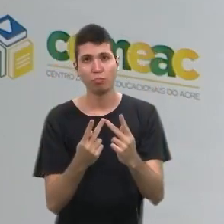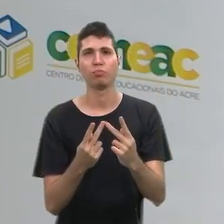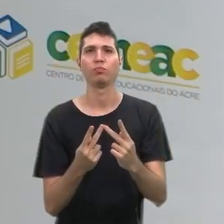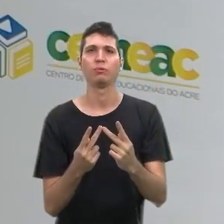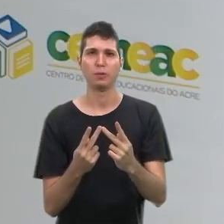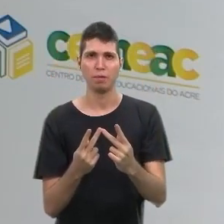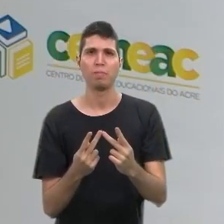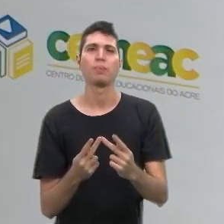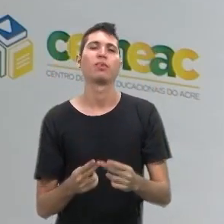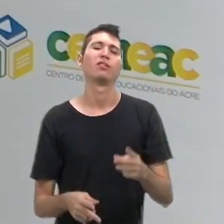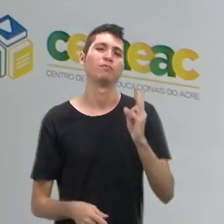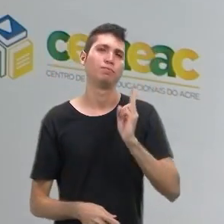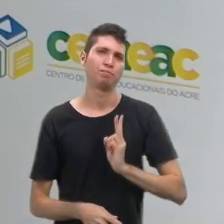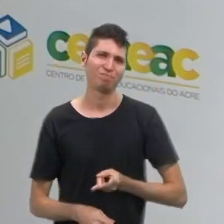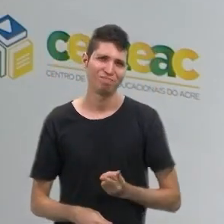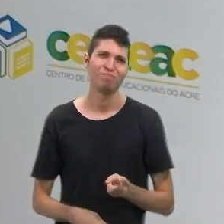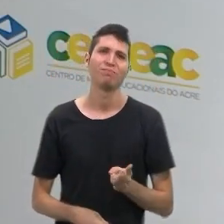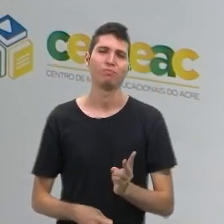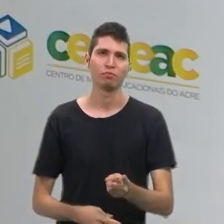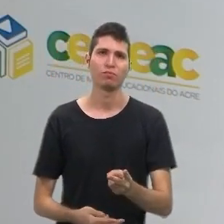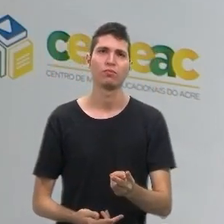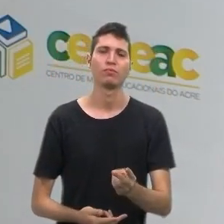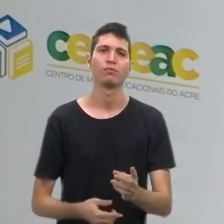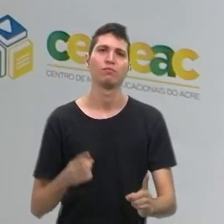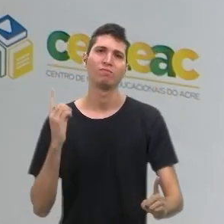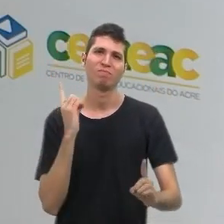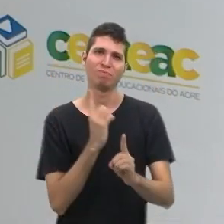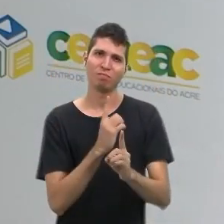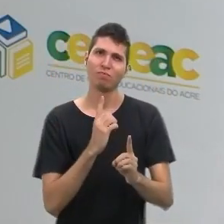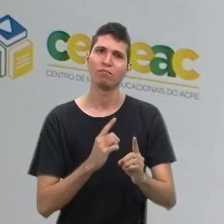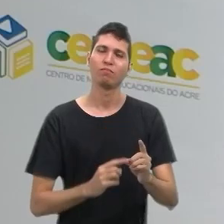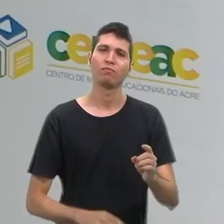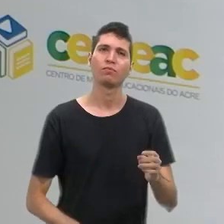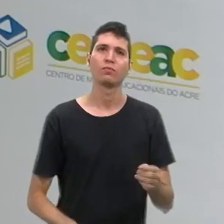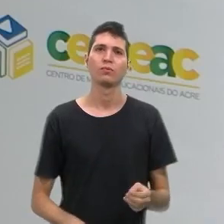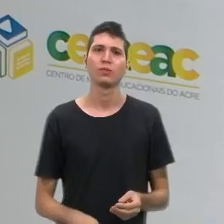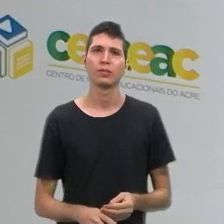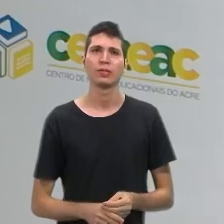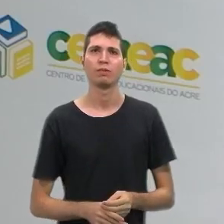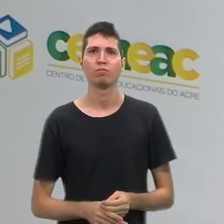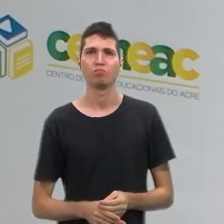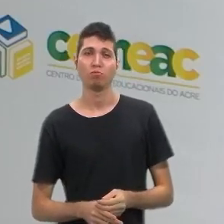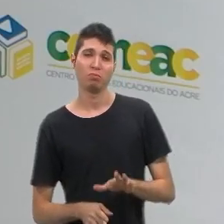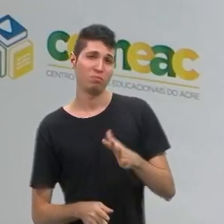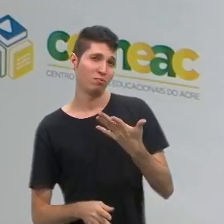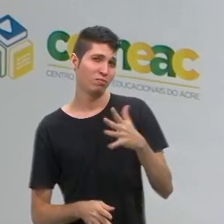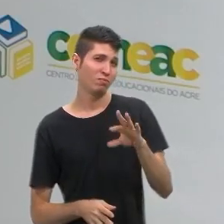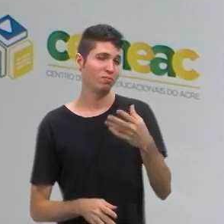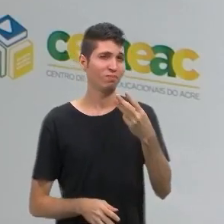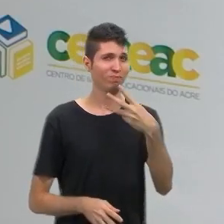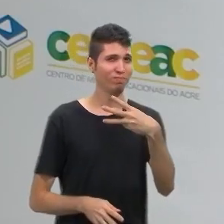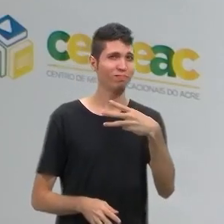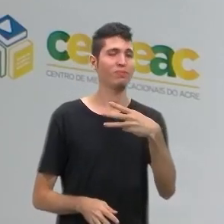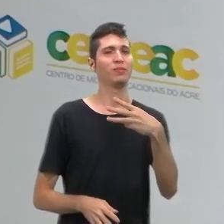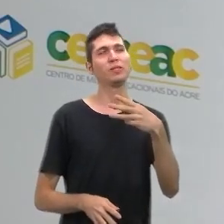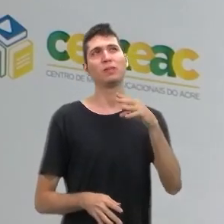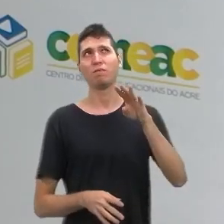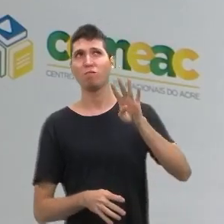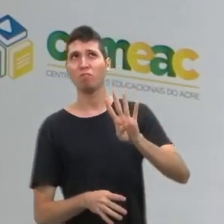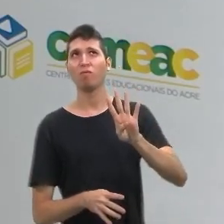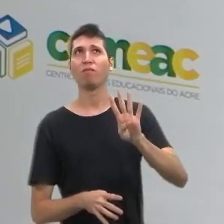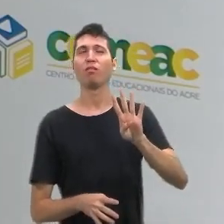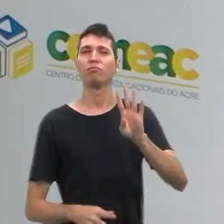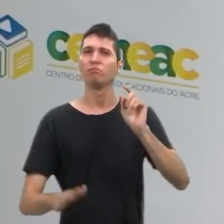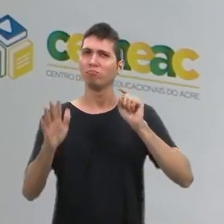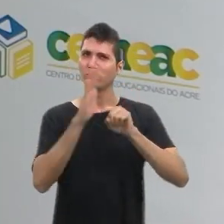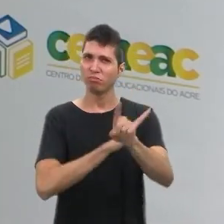vai sempre encontrar esse tipo de problema no Enem. Professor, com que frequência? 3 a 4 questões em média, tá? Por prova de